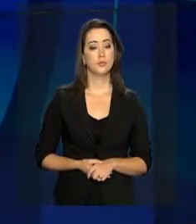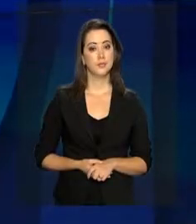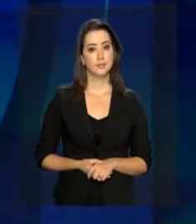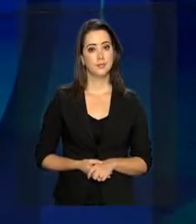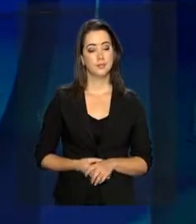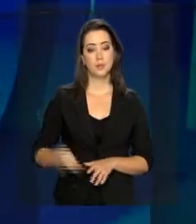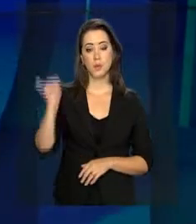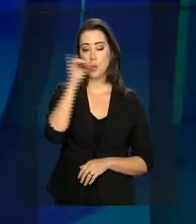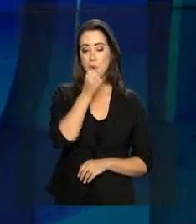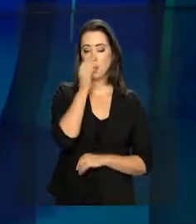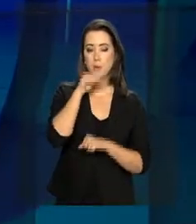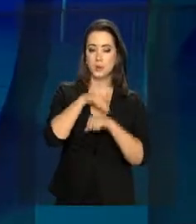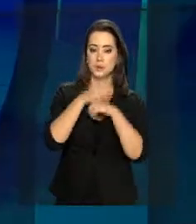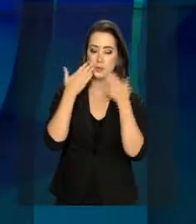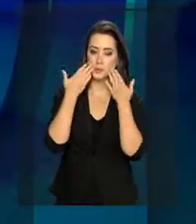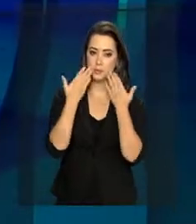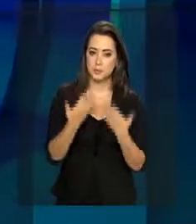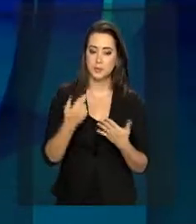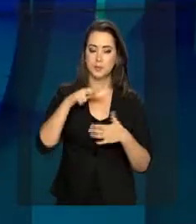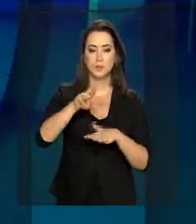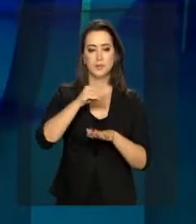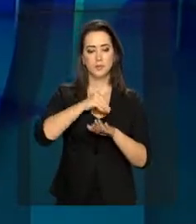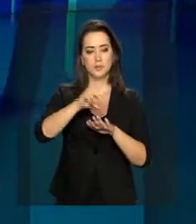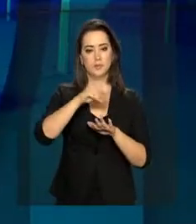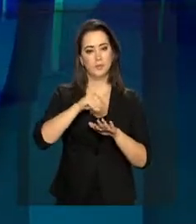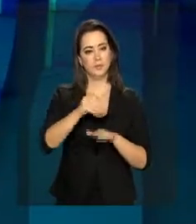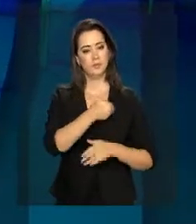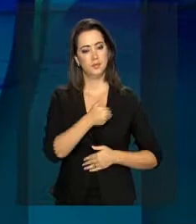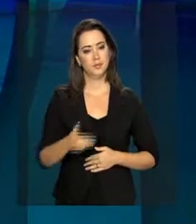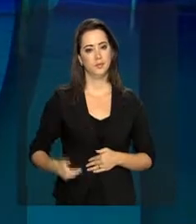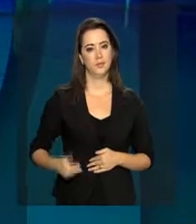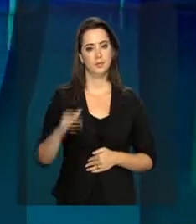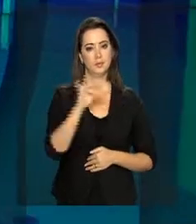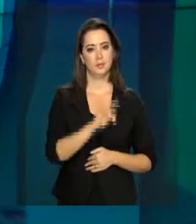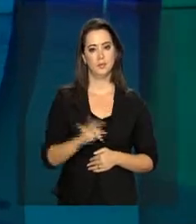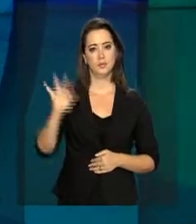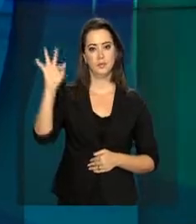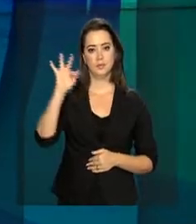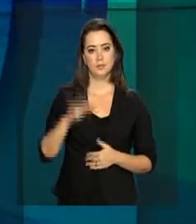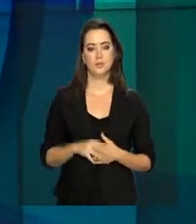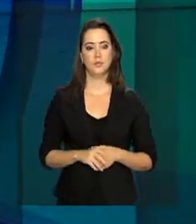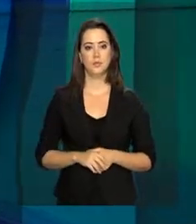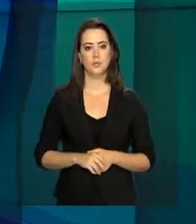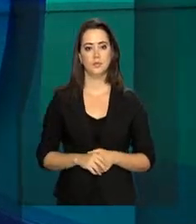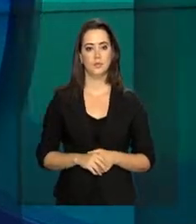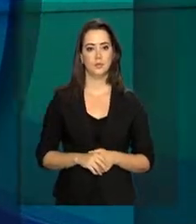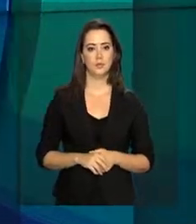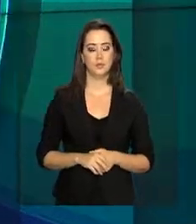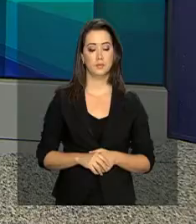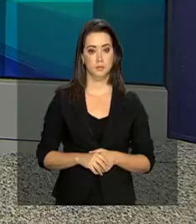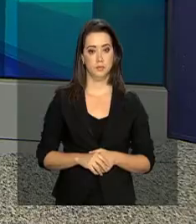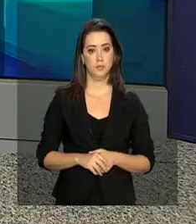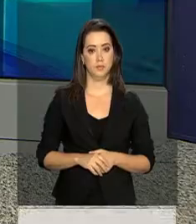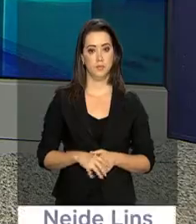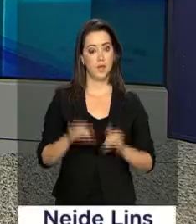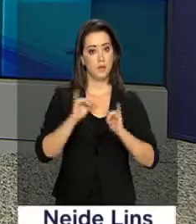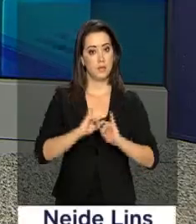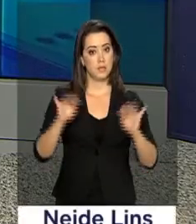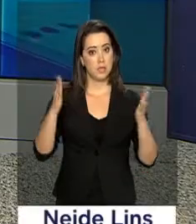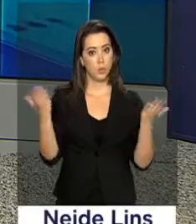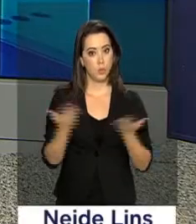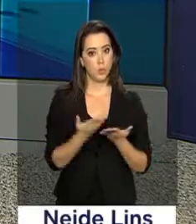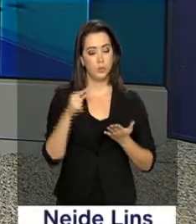olá boa noite no ar mais uma edição do repórter nbr com as notícias do governo federal foi lançado